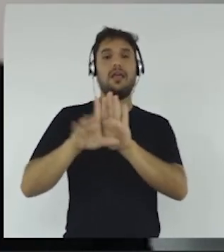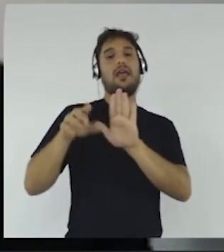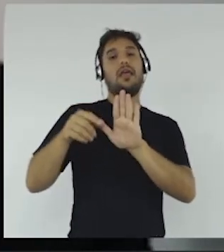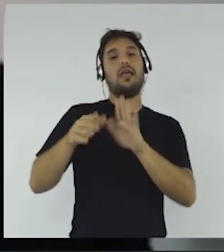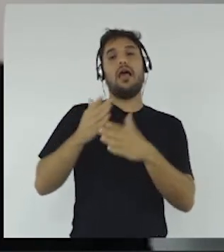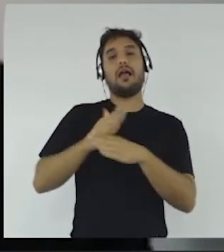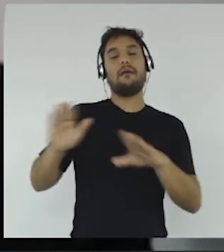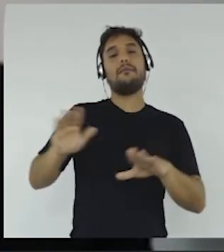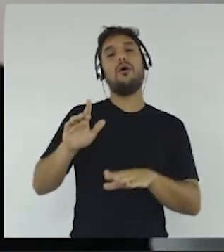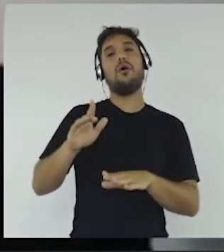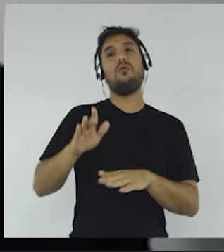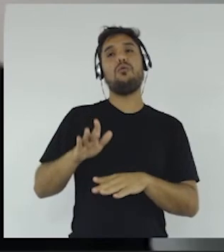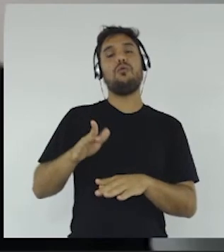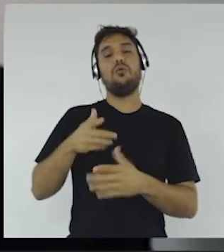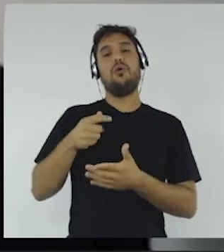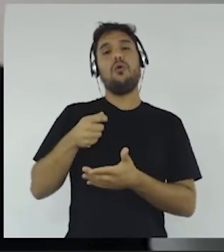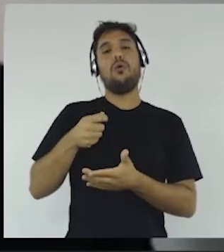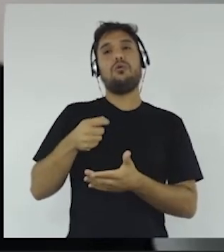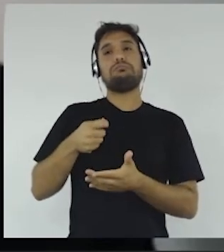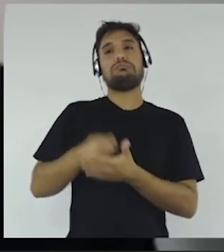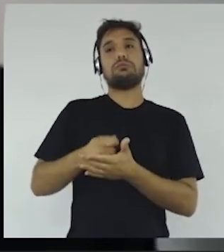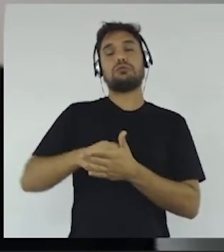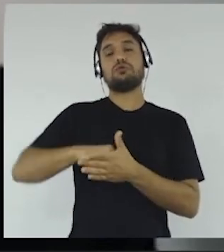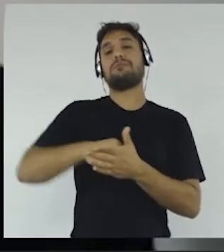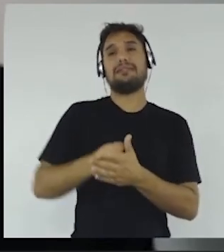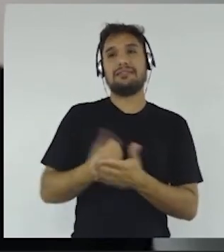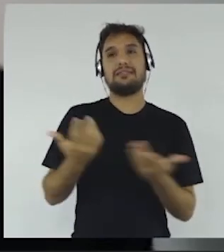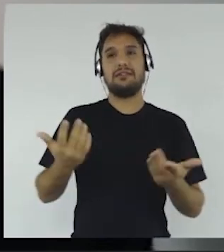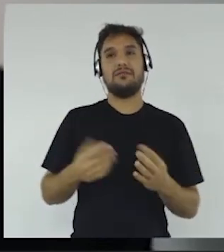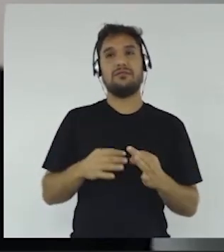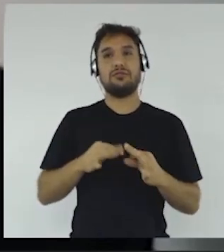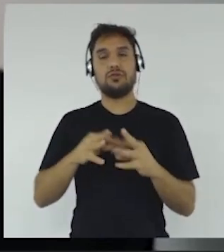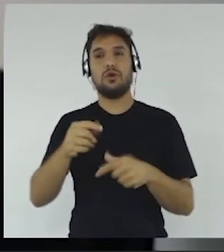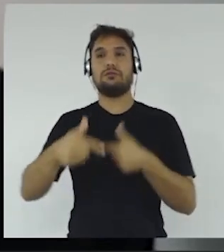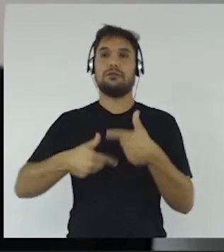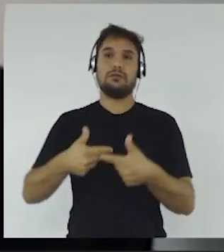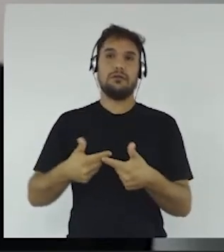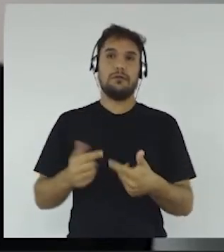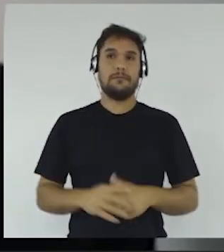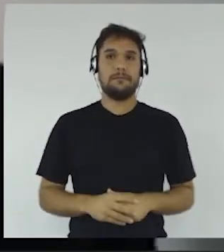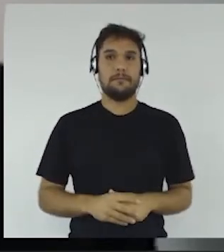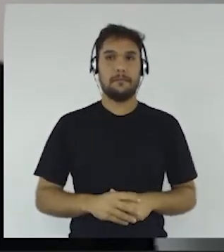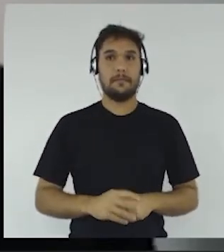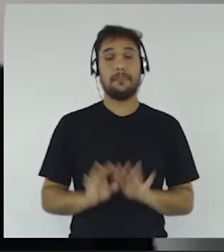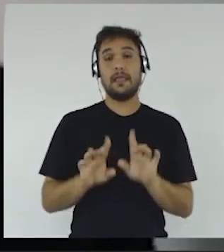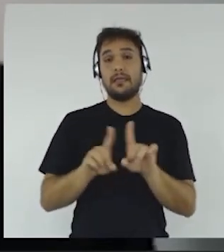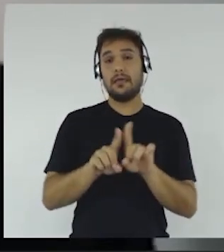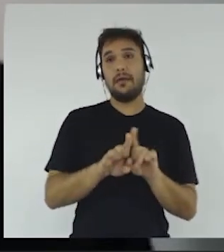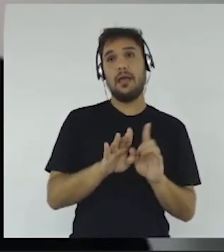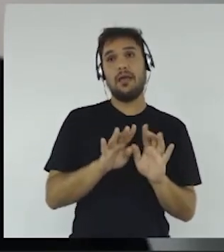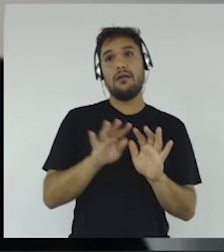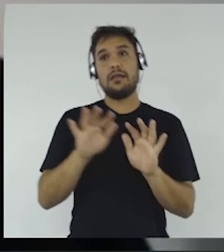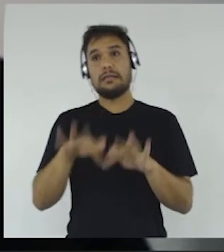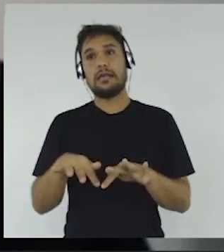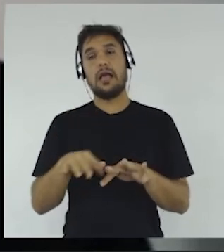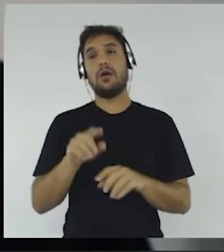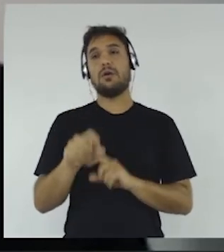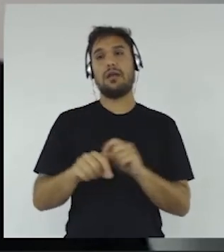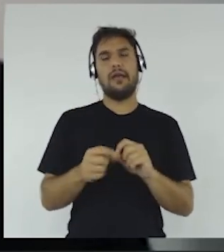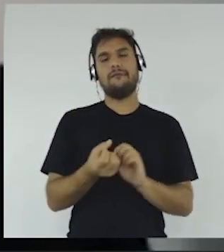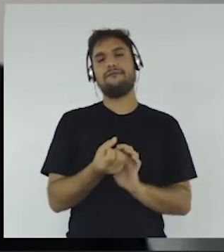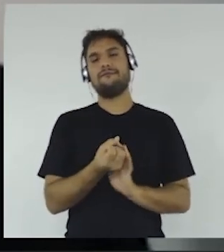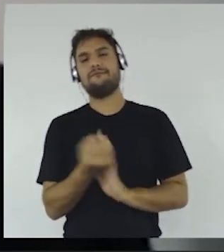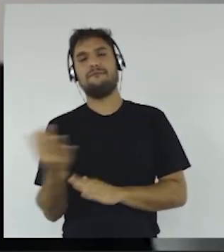efeito suspensivo de todos os recursos interpostos nas ações locatícias. E encerra ressaltando que uma série